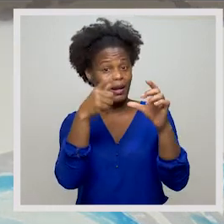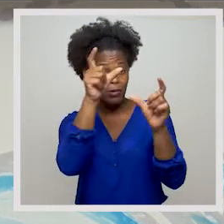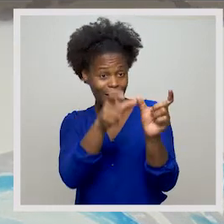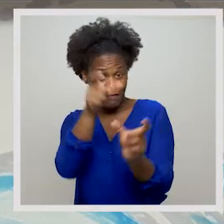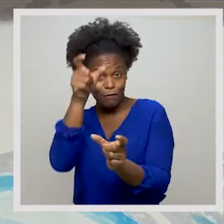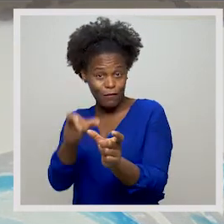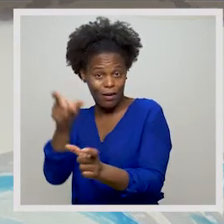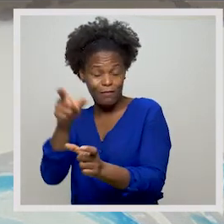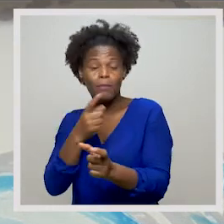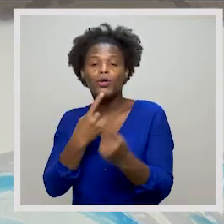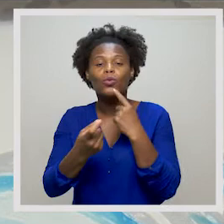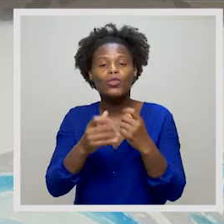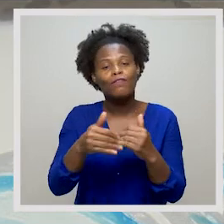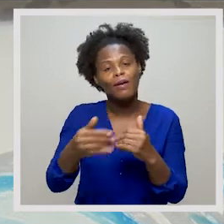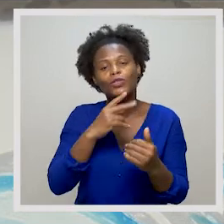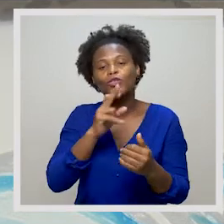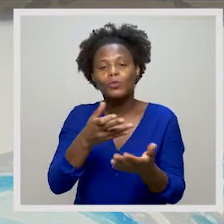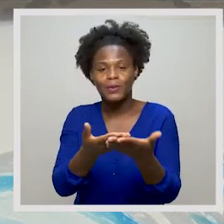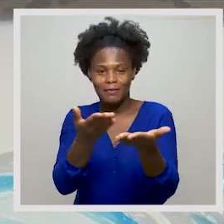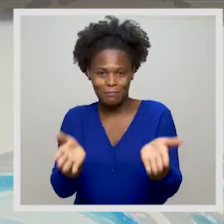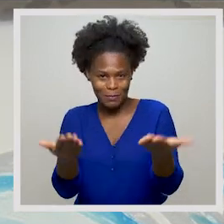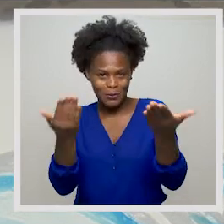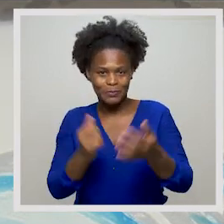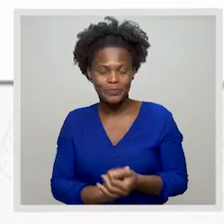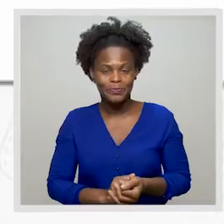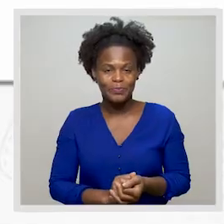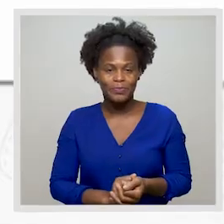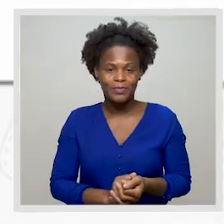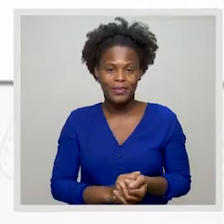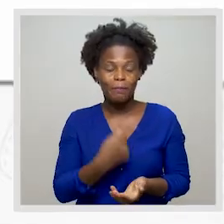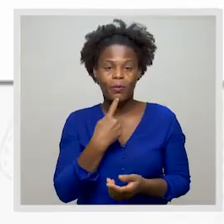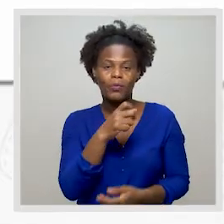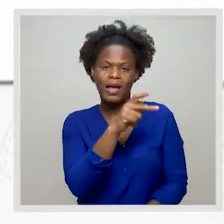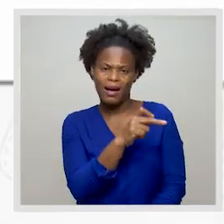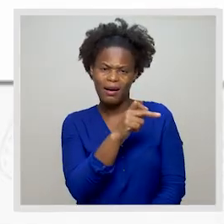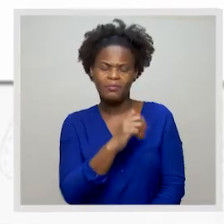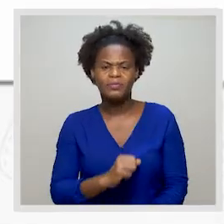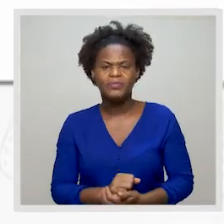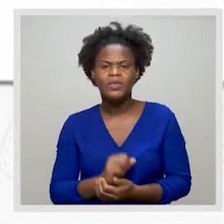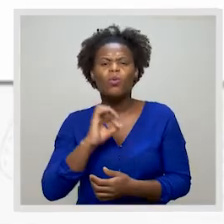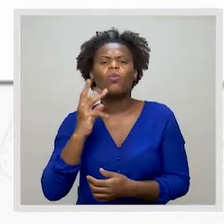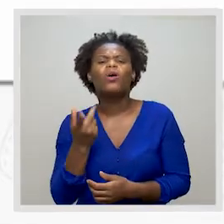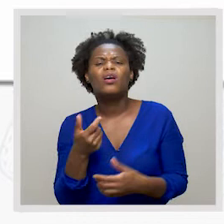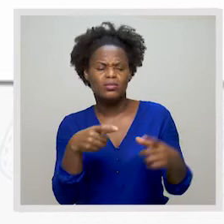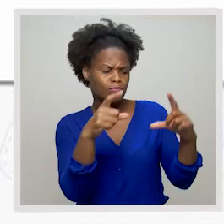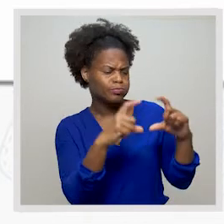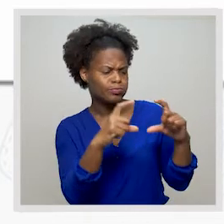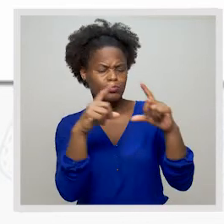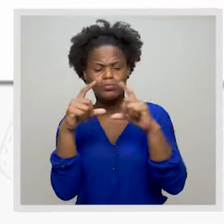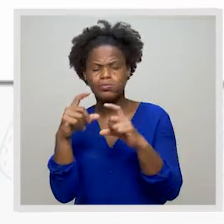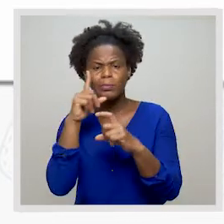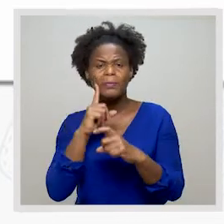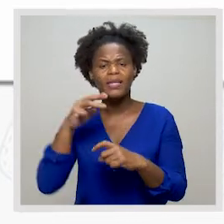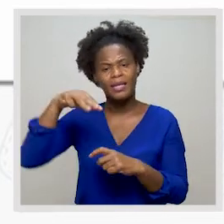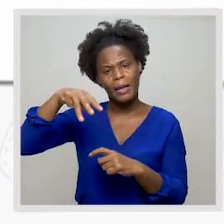vamos responder algumas perguntas. Vamos lá? A linha A. Quantas classes formou